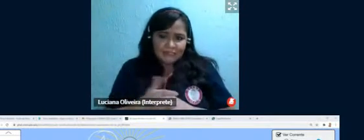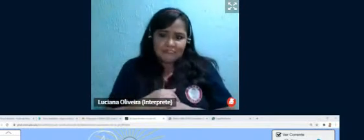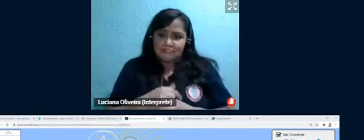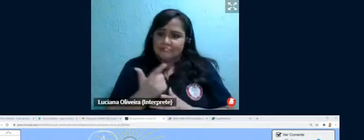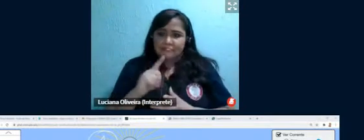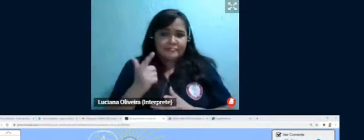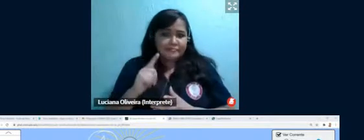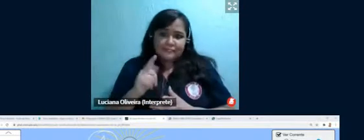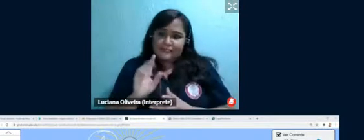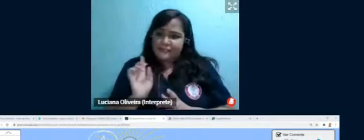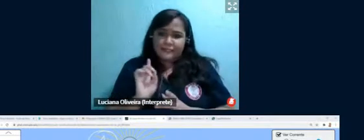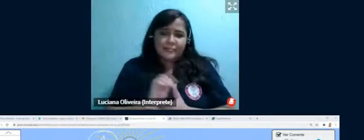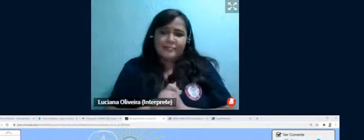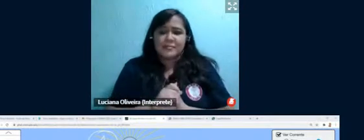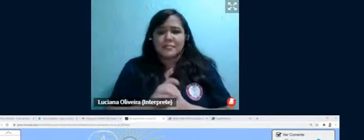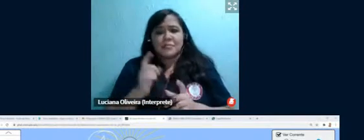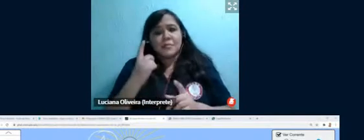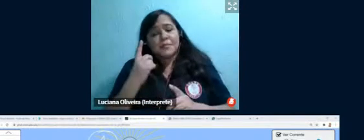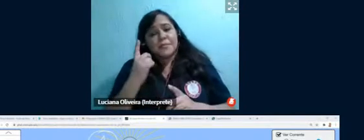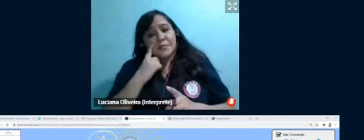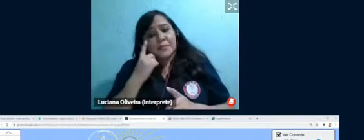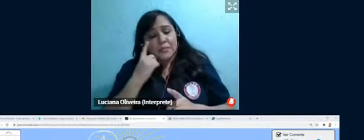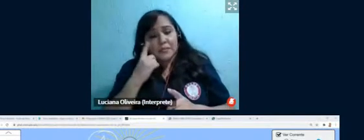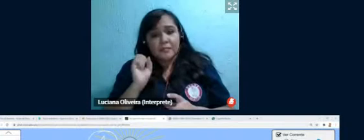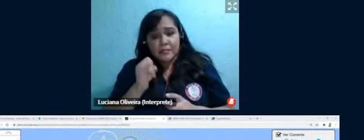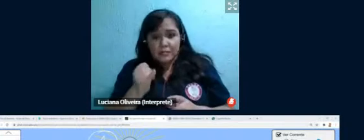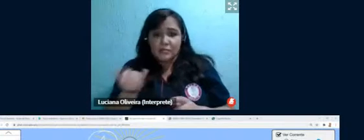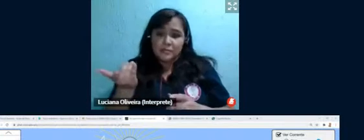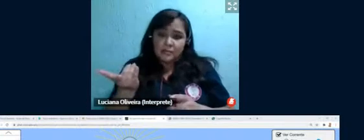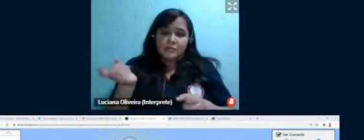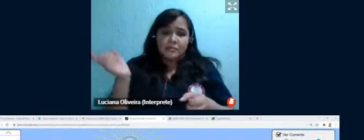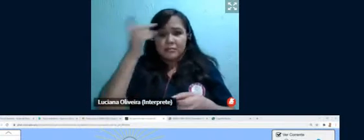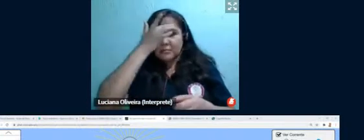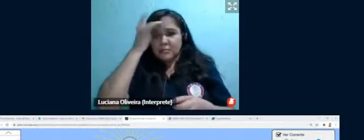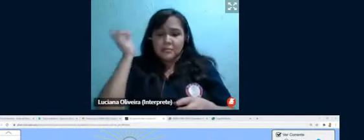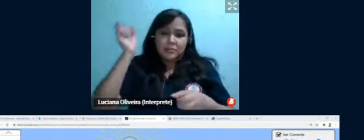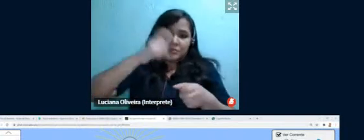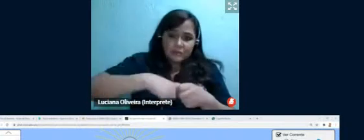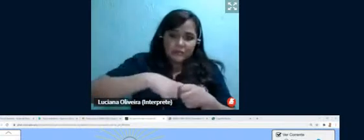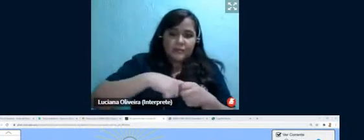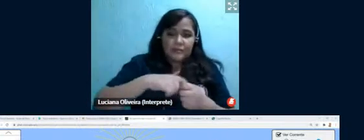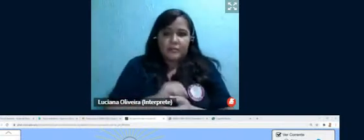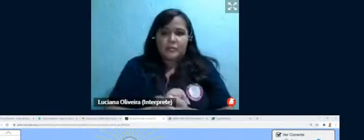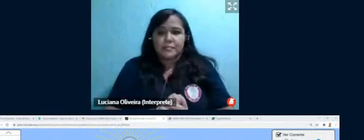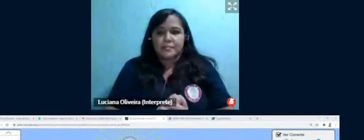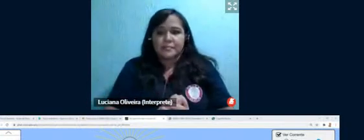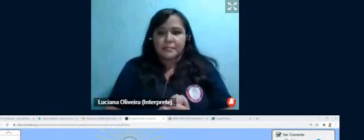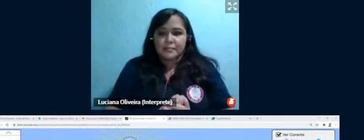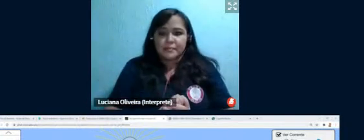telespectadores, mas a galera deve estar voltando, porque deu uma melhora aqui no quadro. Massa.